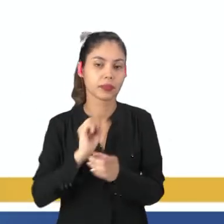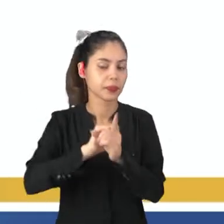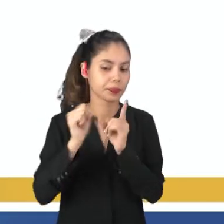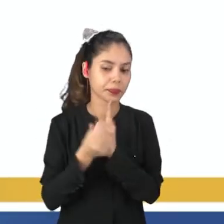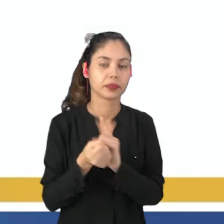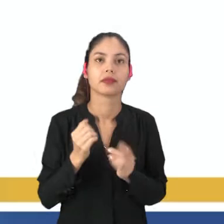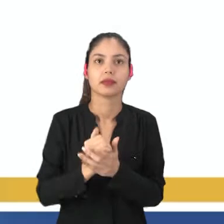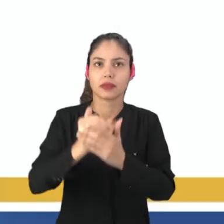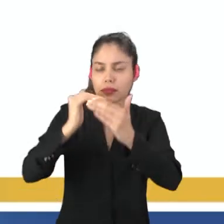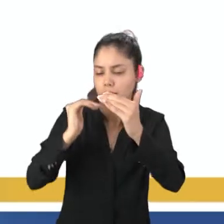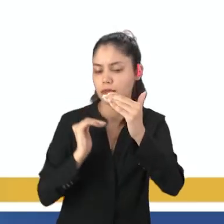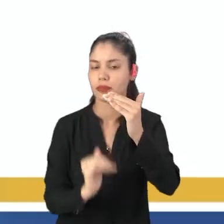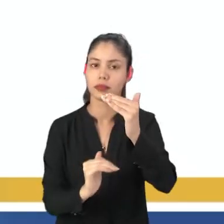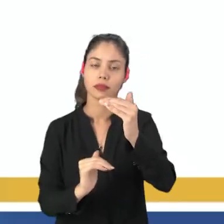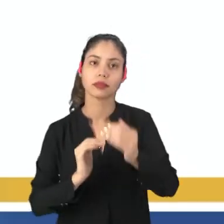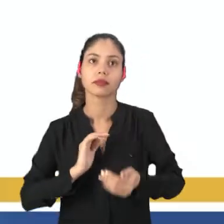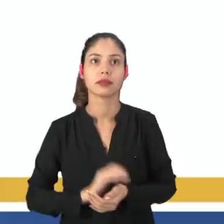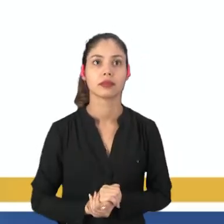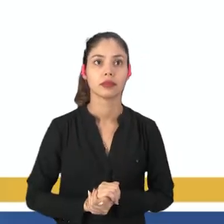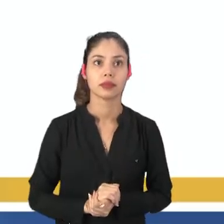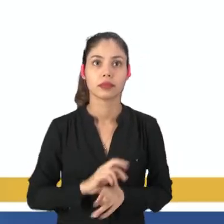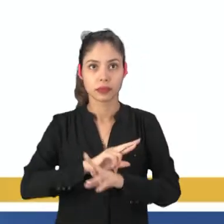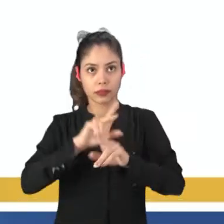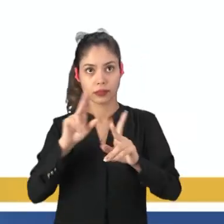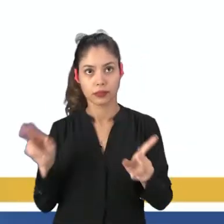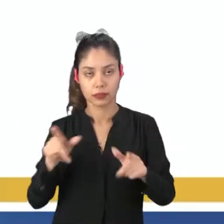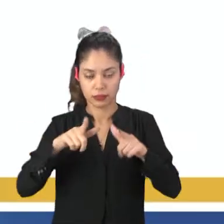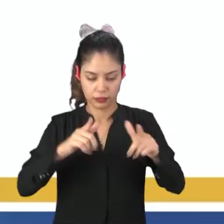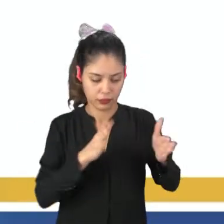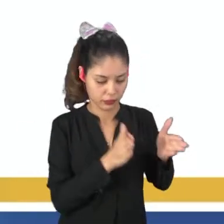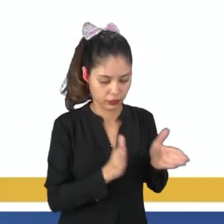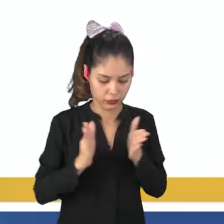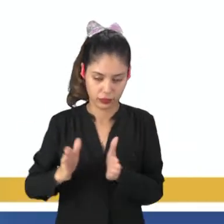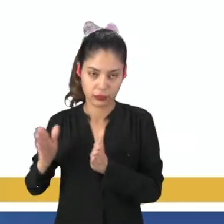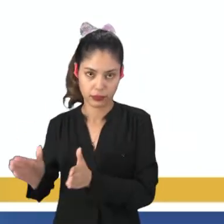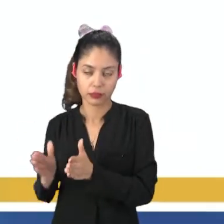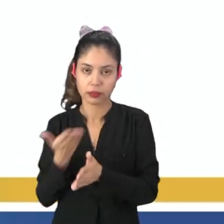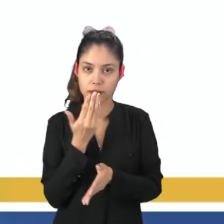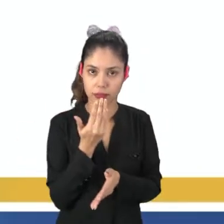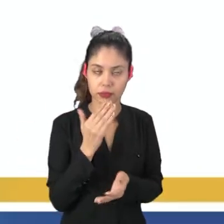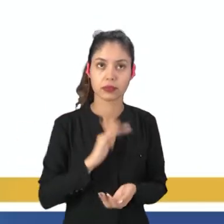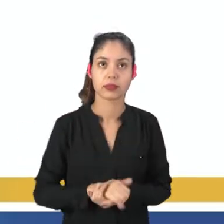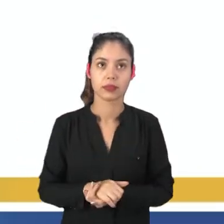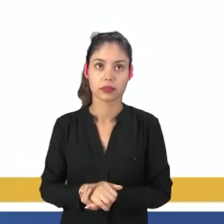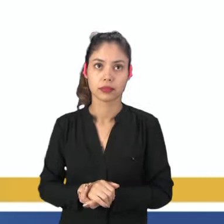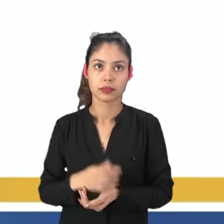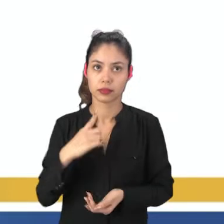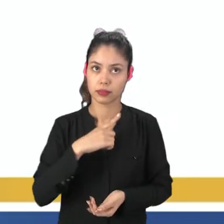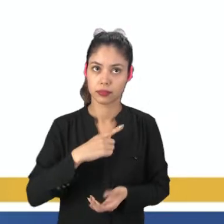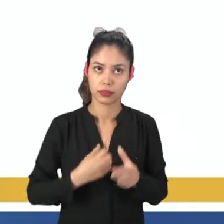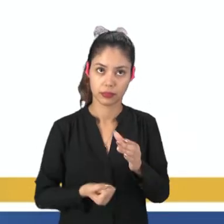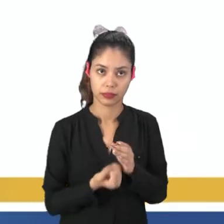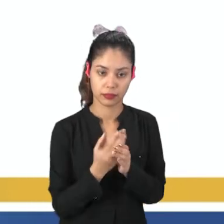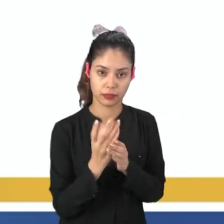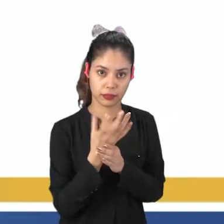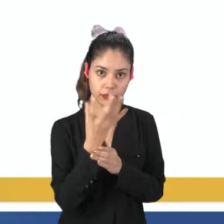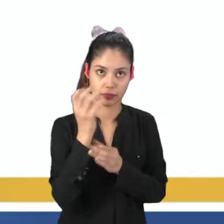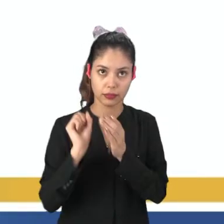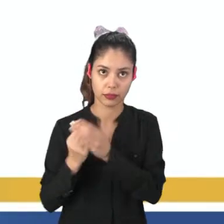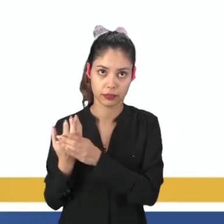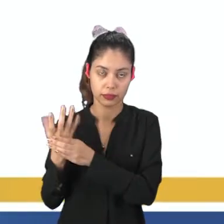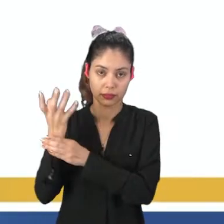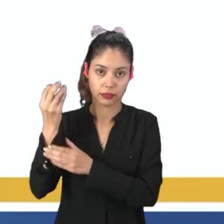que abaixo tem várias bolachas, né? E delas estão surgindo salsas e